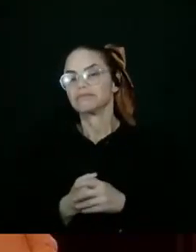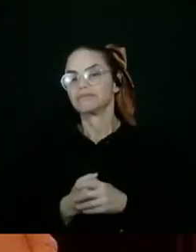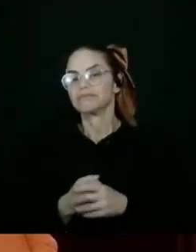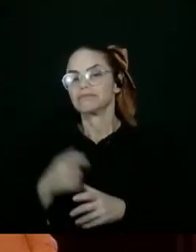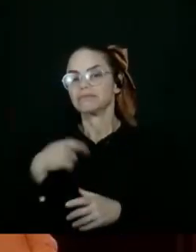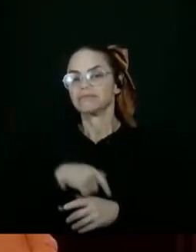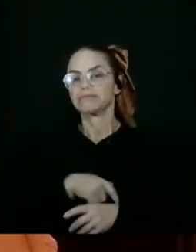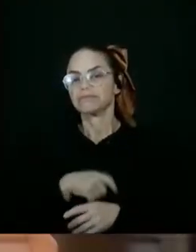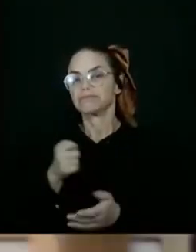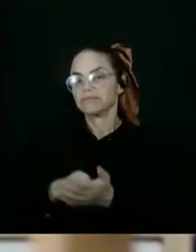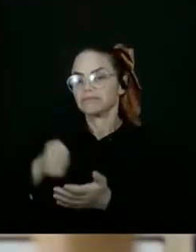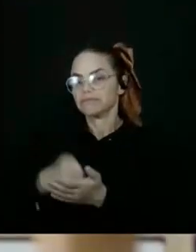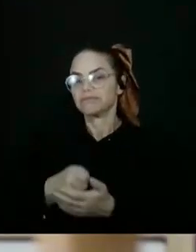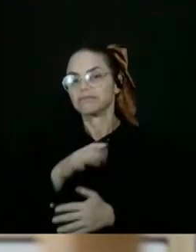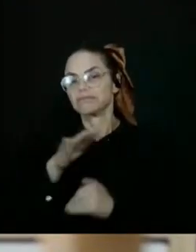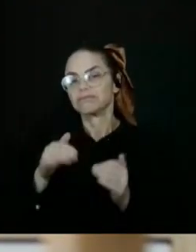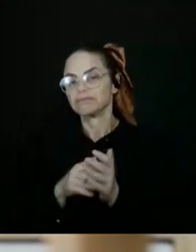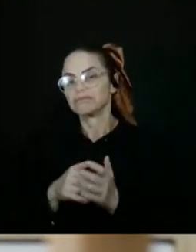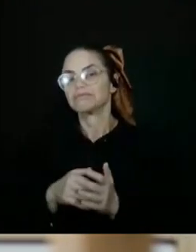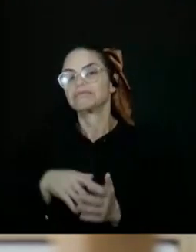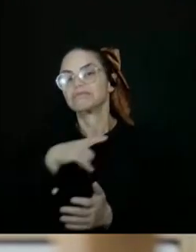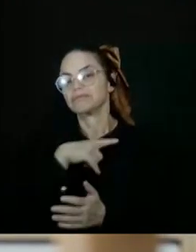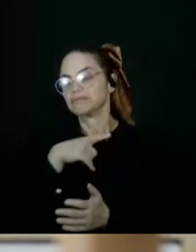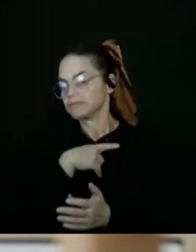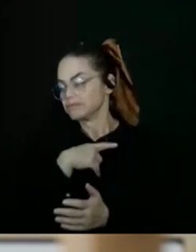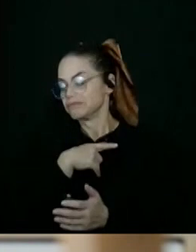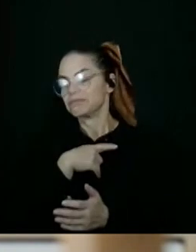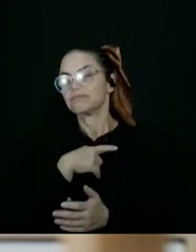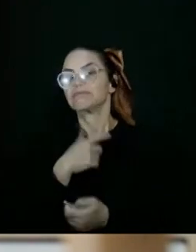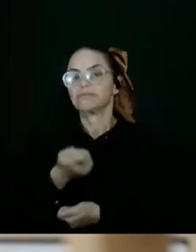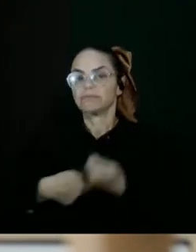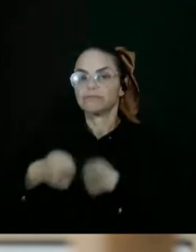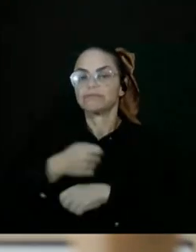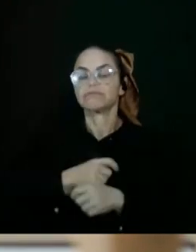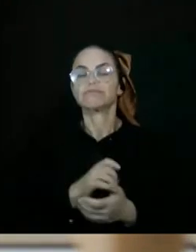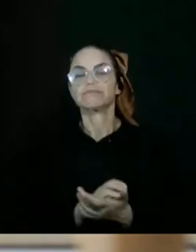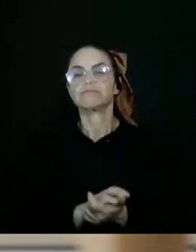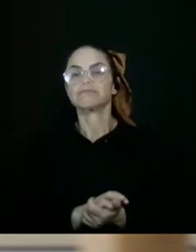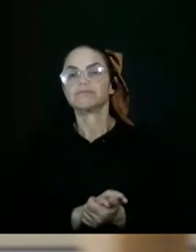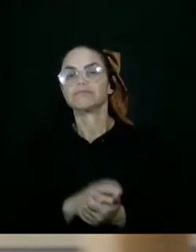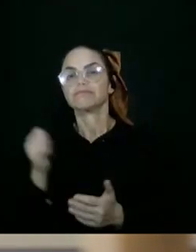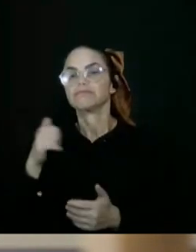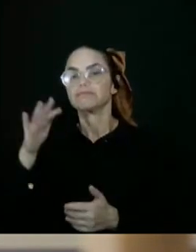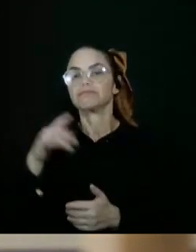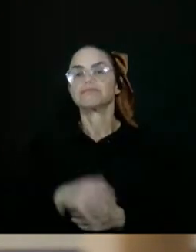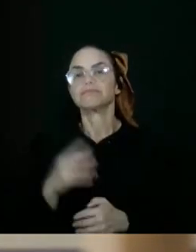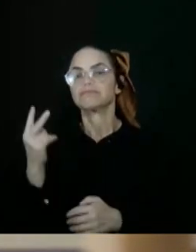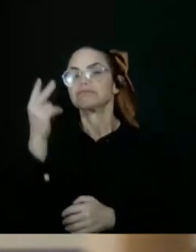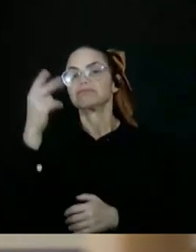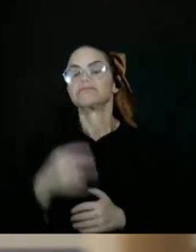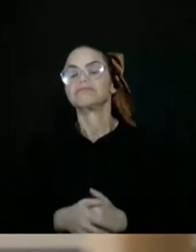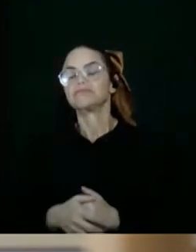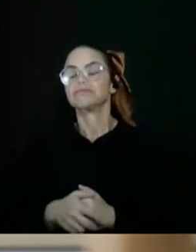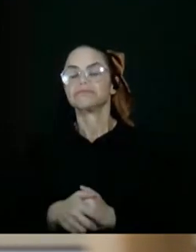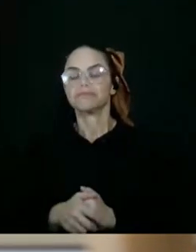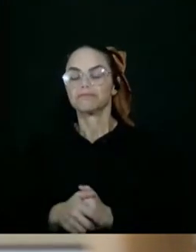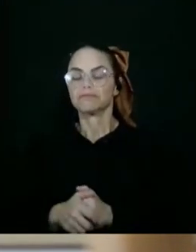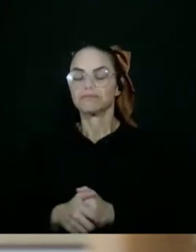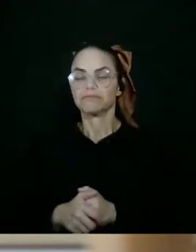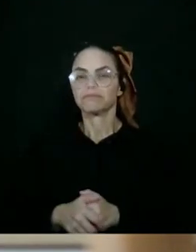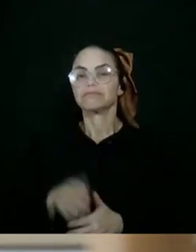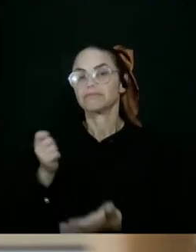obrigadas são todas aquelas que teve a movimentação financeira superior ao valor, né, que é